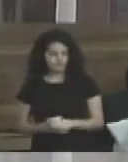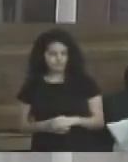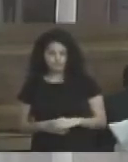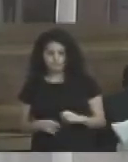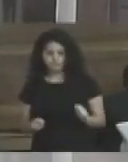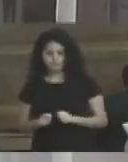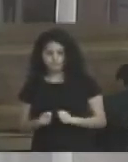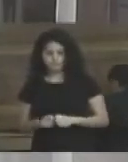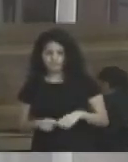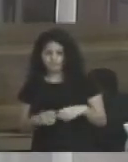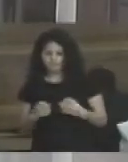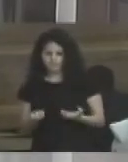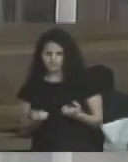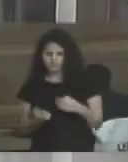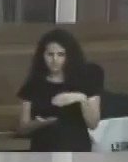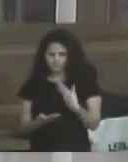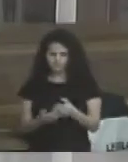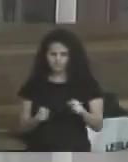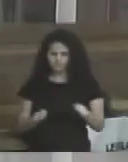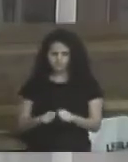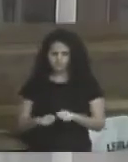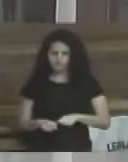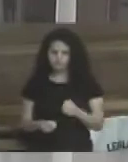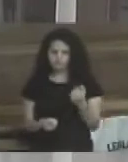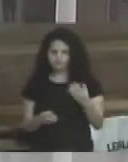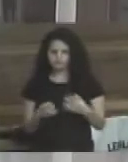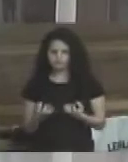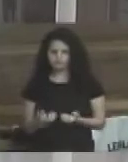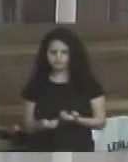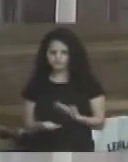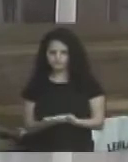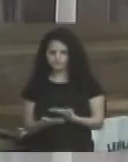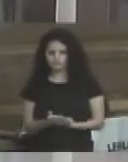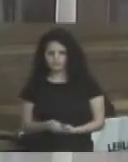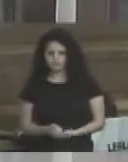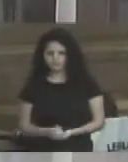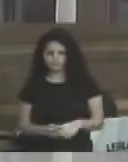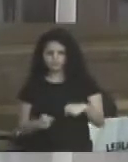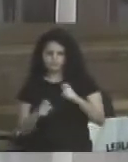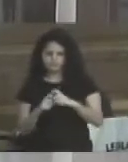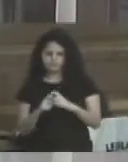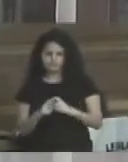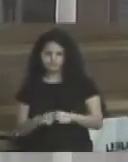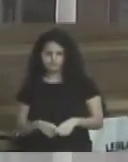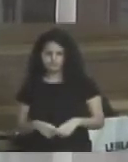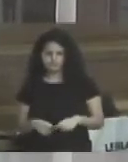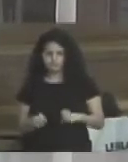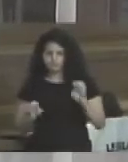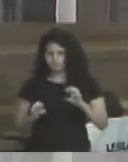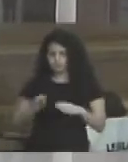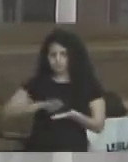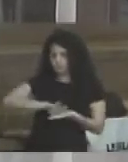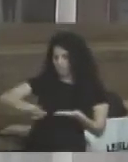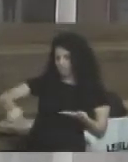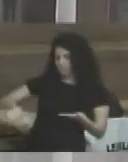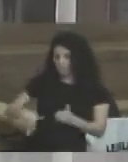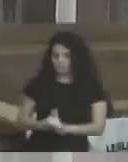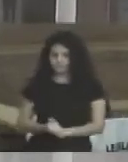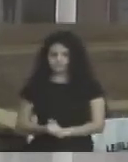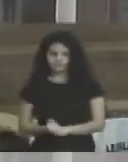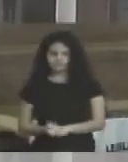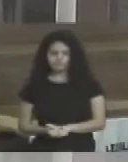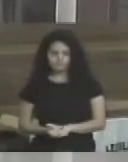escola, não é isso? Posto de saúde, e a empresa tirou o rabo de fora. São fora, não estão